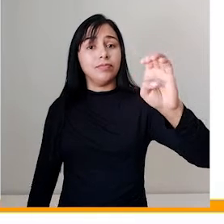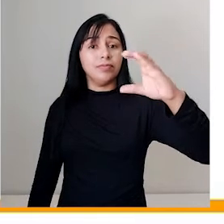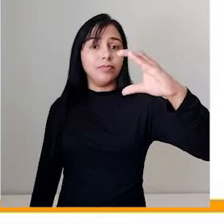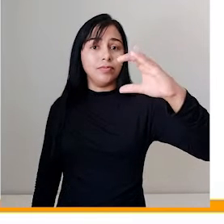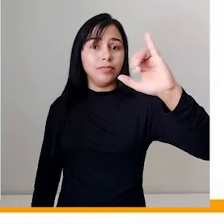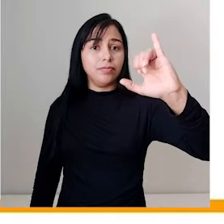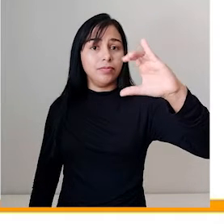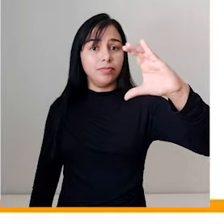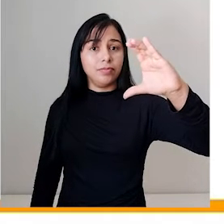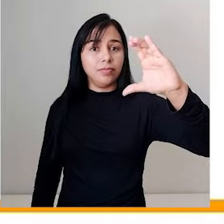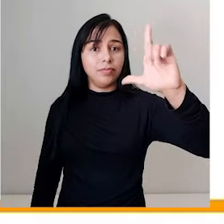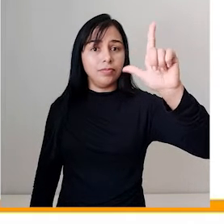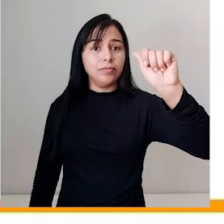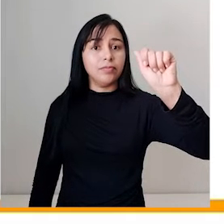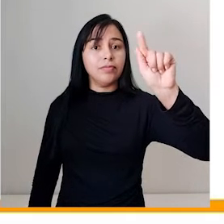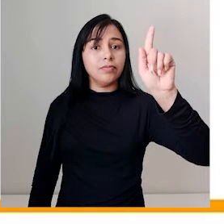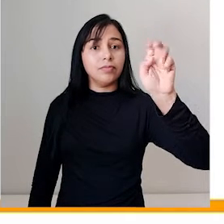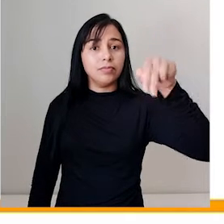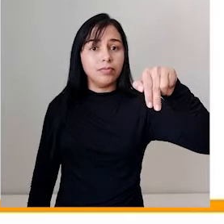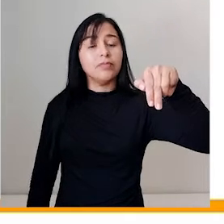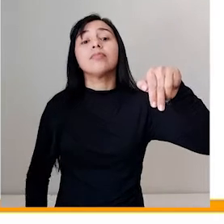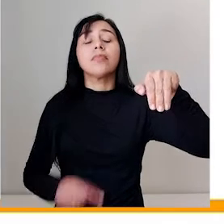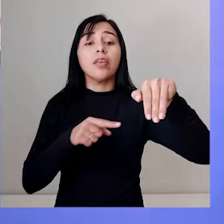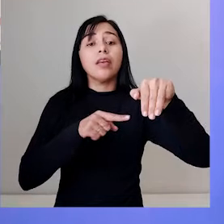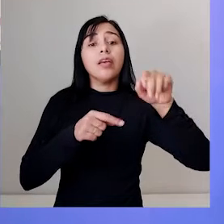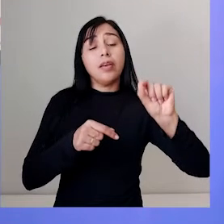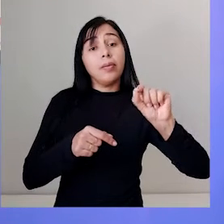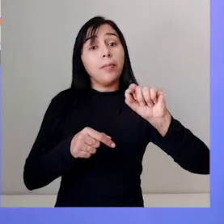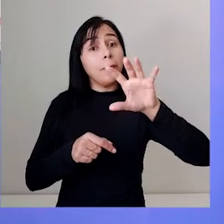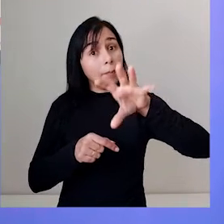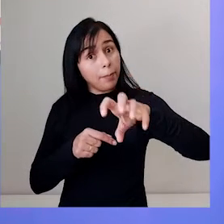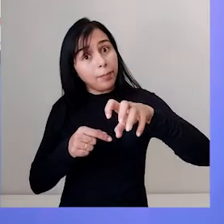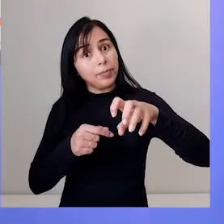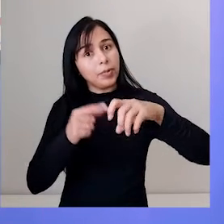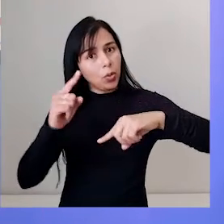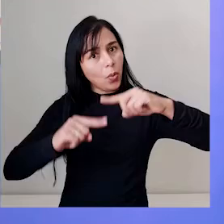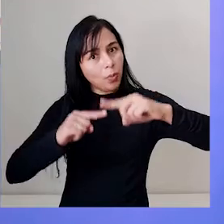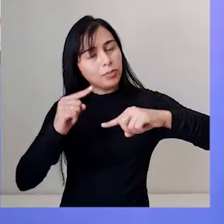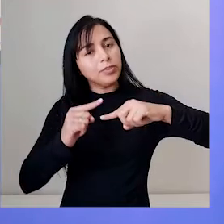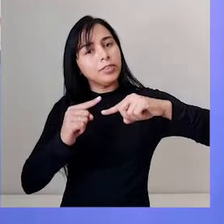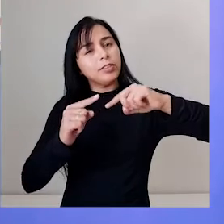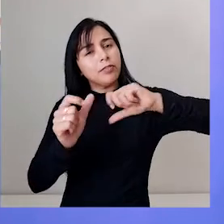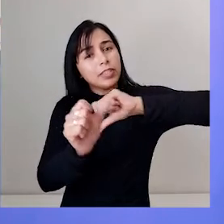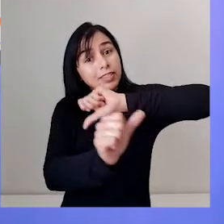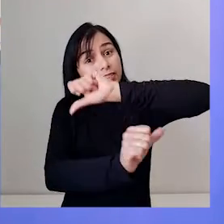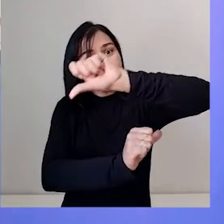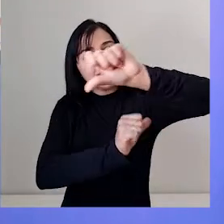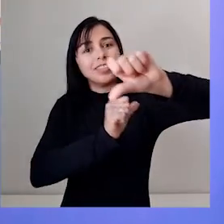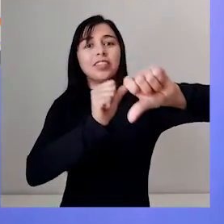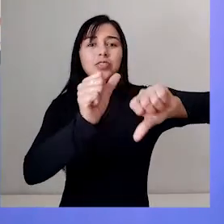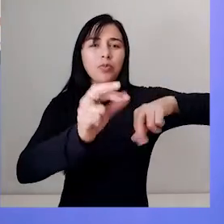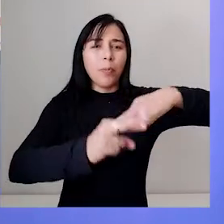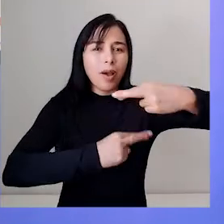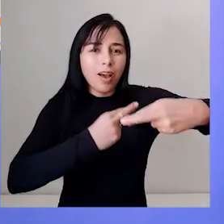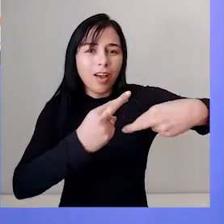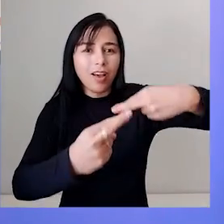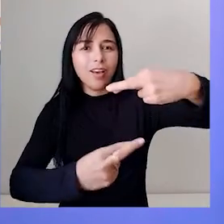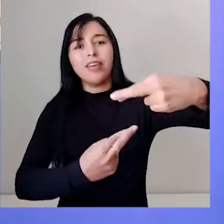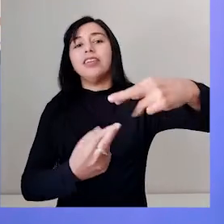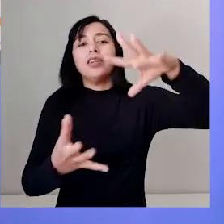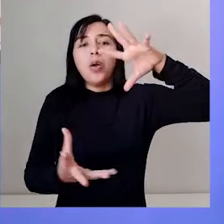utilizado e faz a transformação desses componentes para que possa formar outro